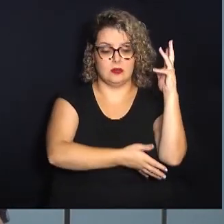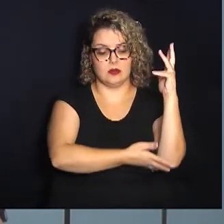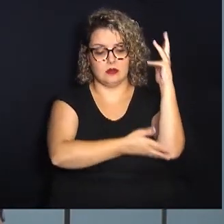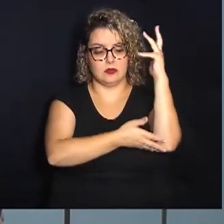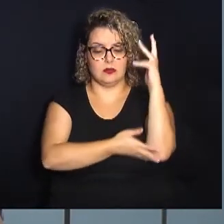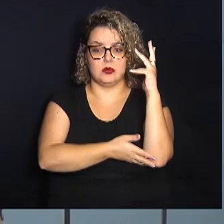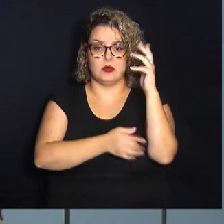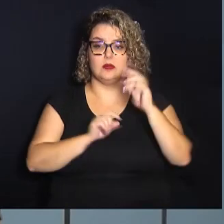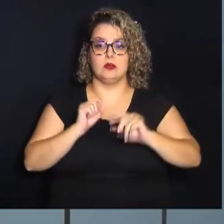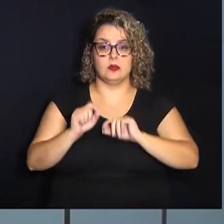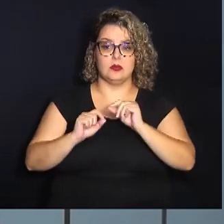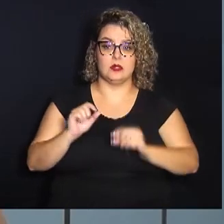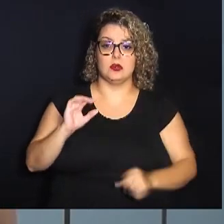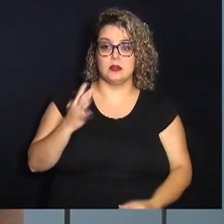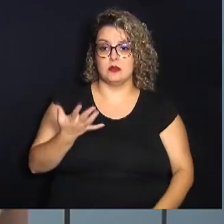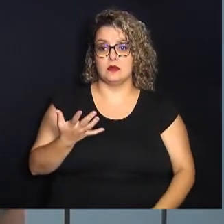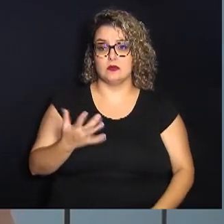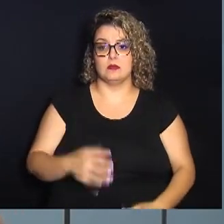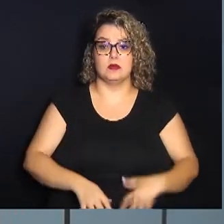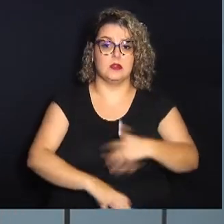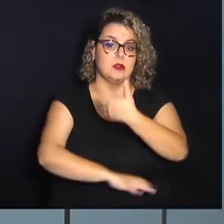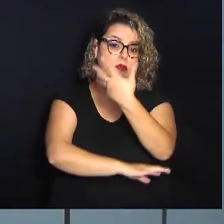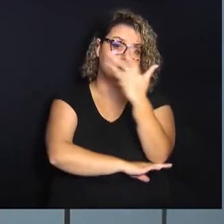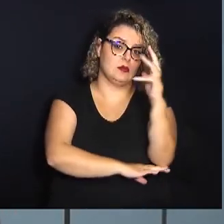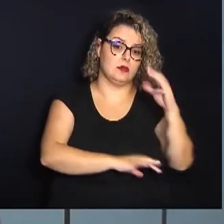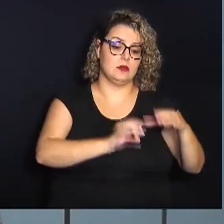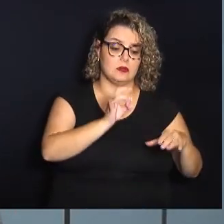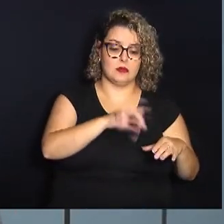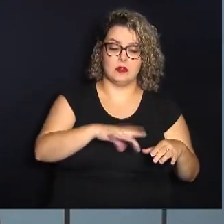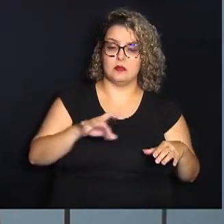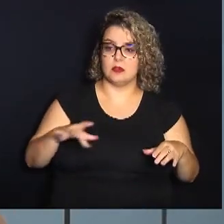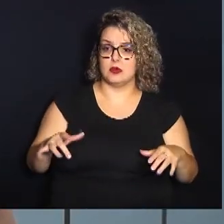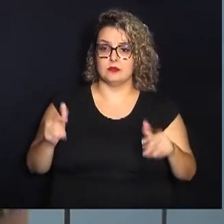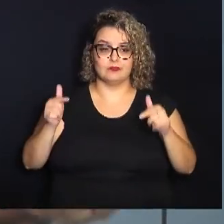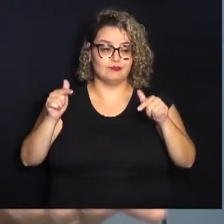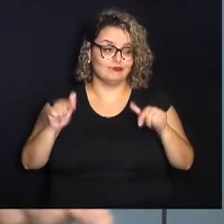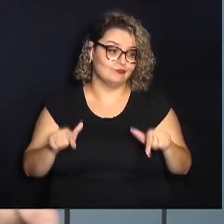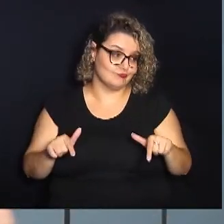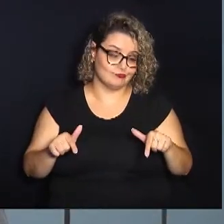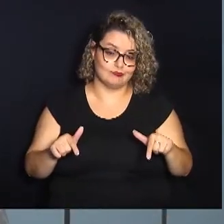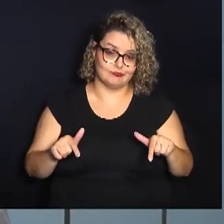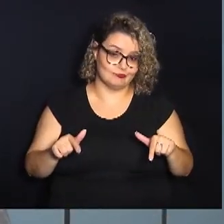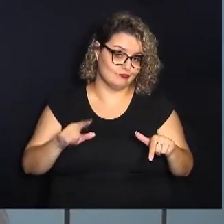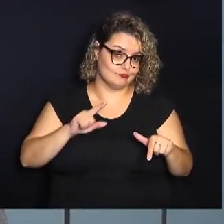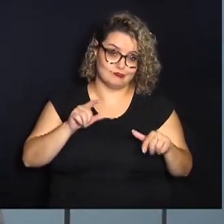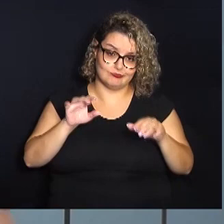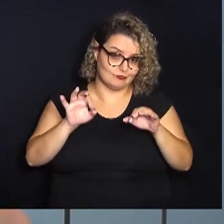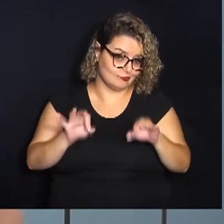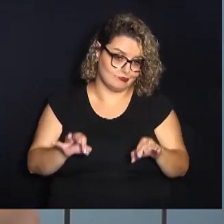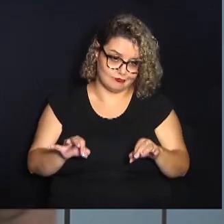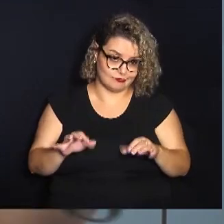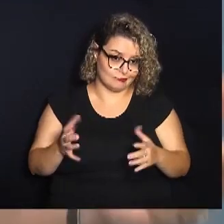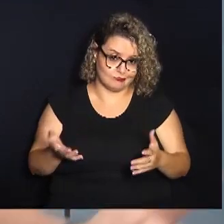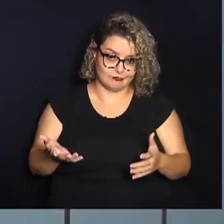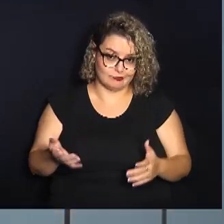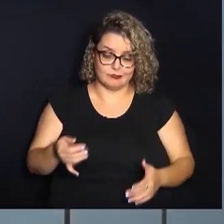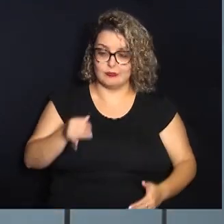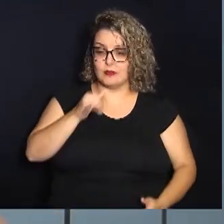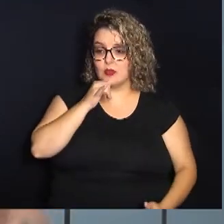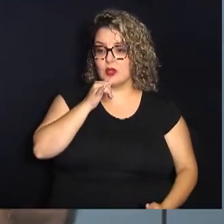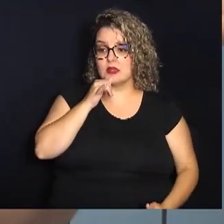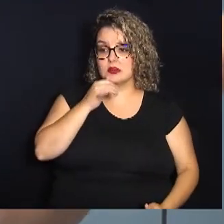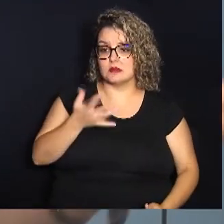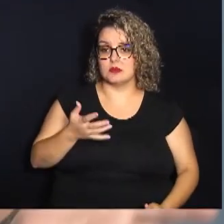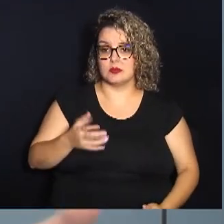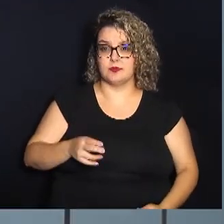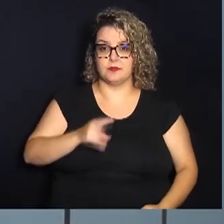que acontece? Foram árvores plantadas em locais indevidos. Eu dou como exemplo a Vila